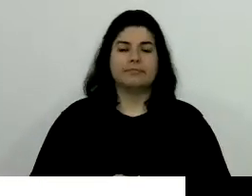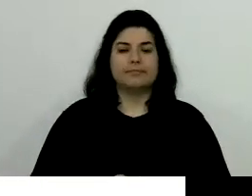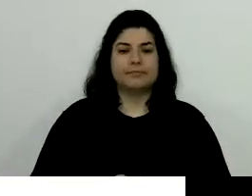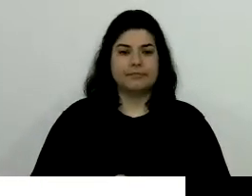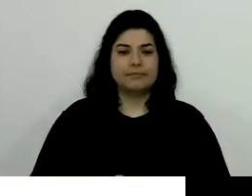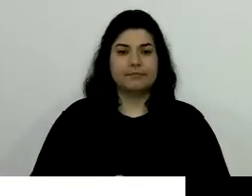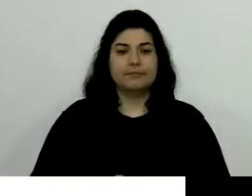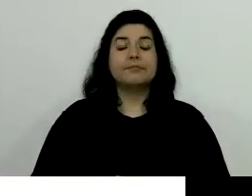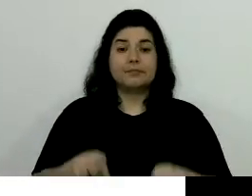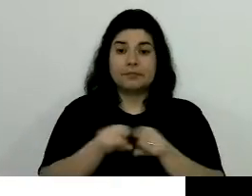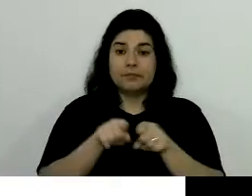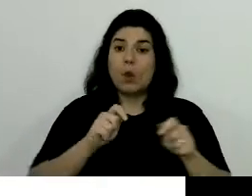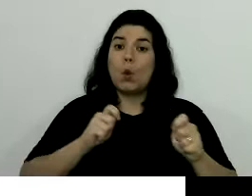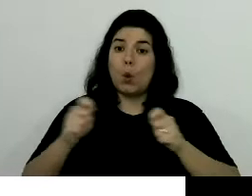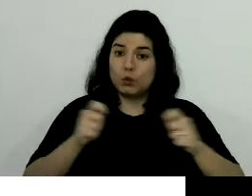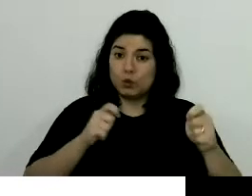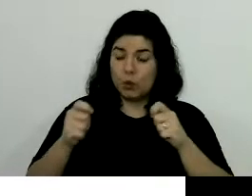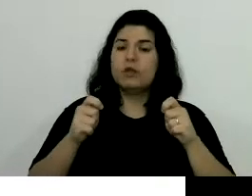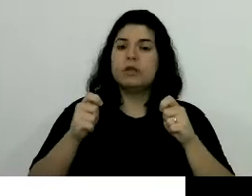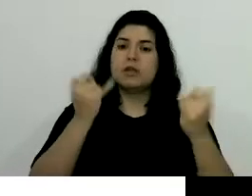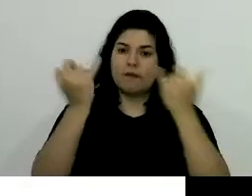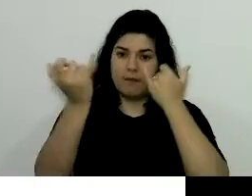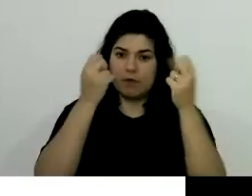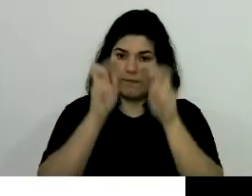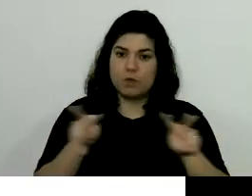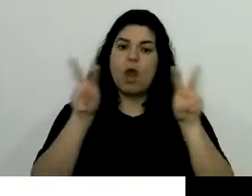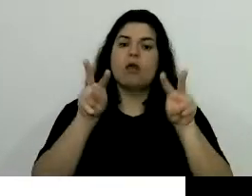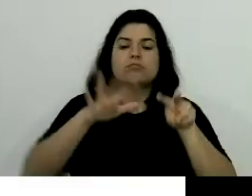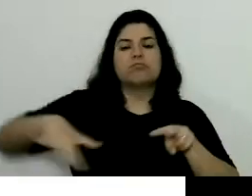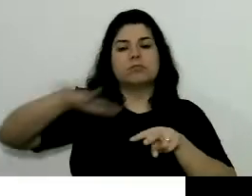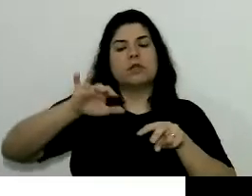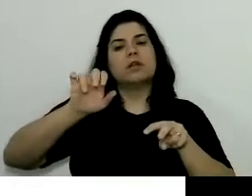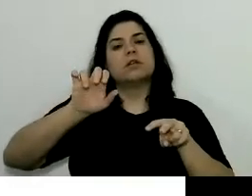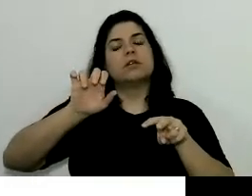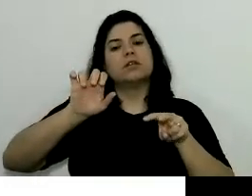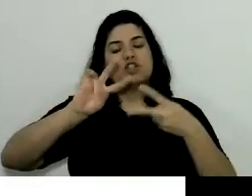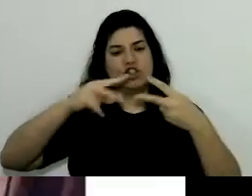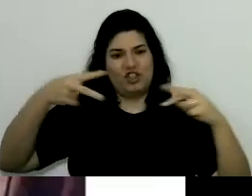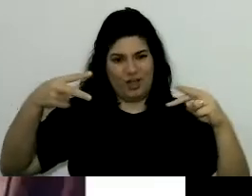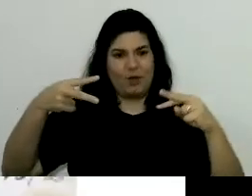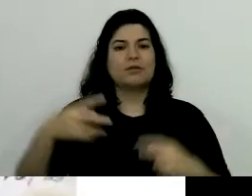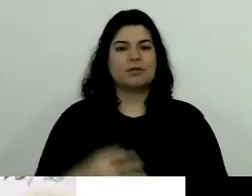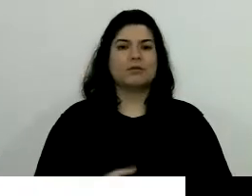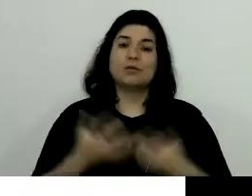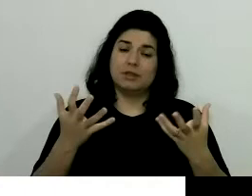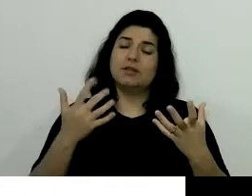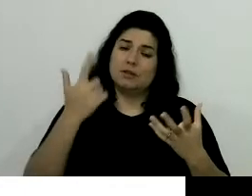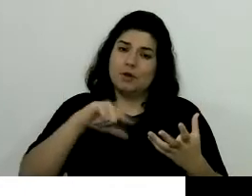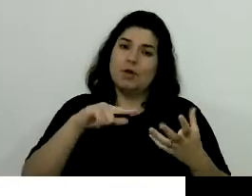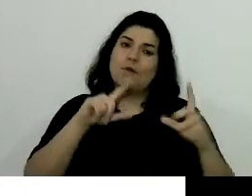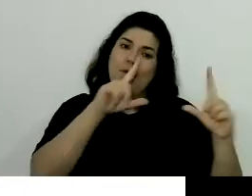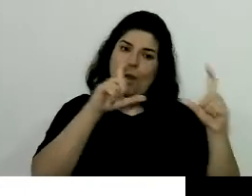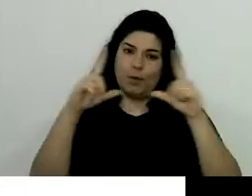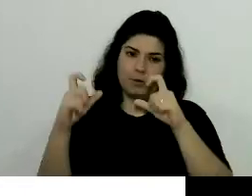O controle da informação visual no ambiente digital, e aí eu queria voltar rapidamente para vocês verem essas